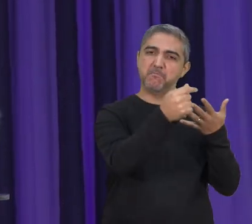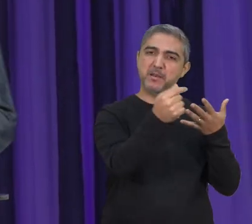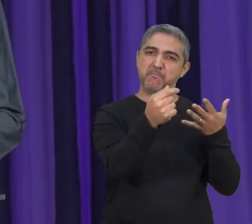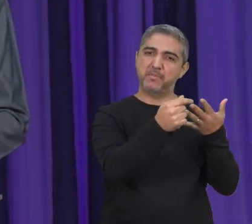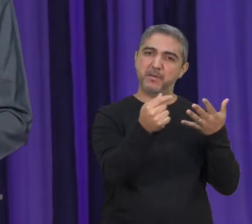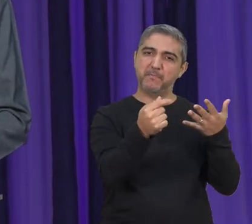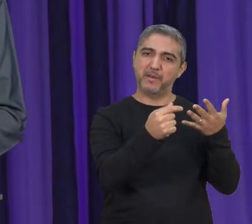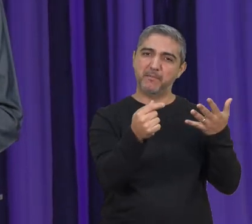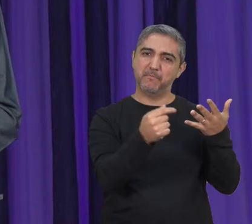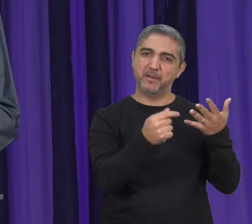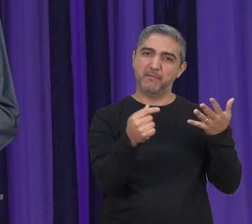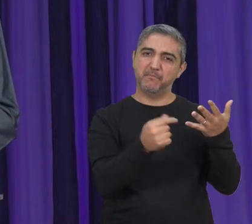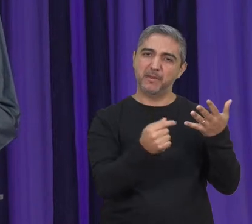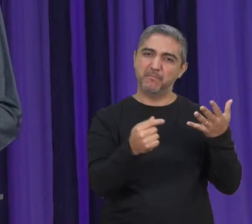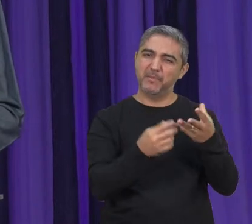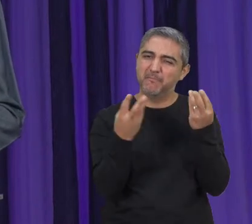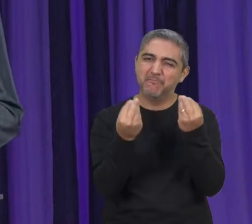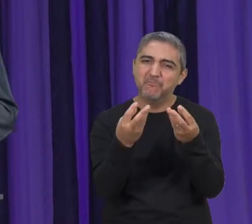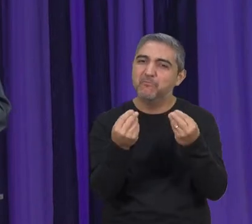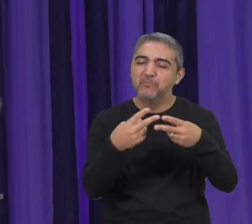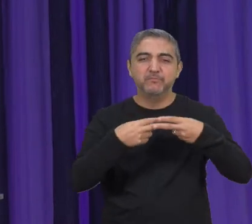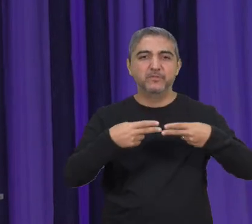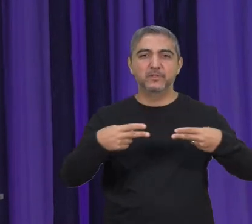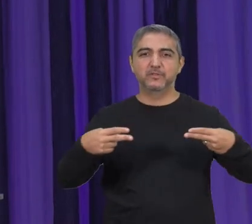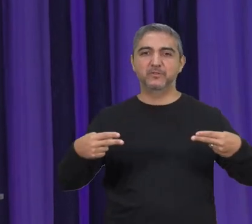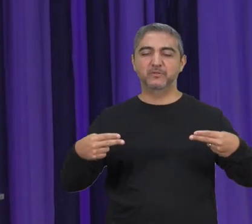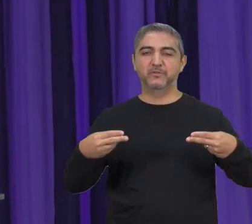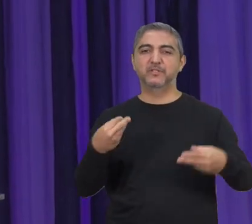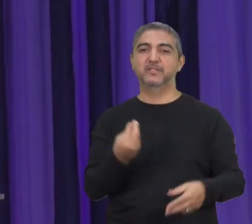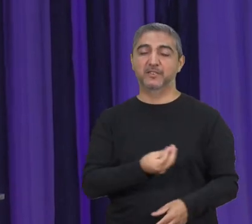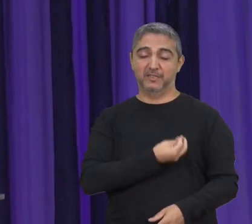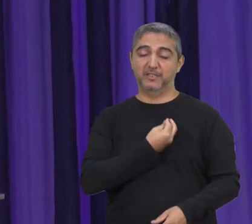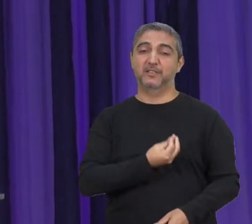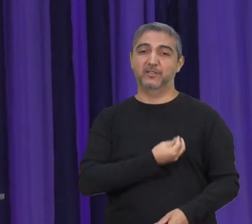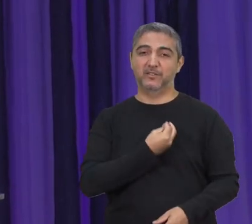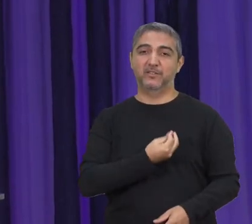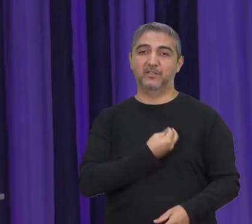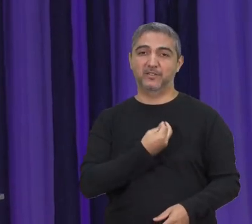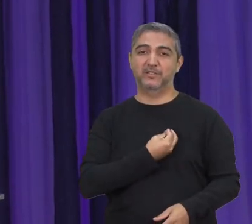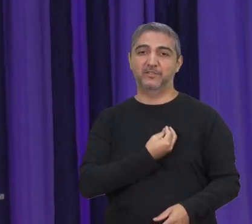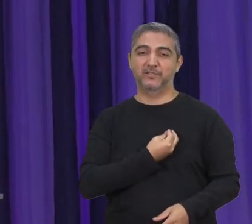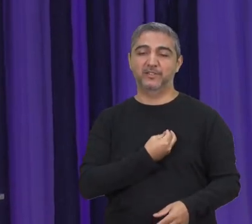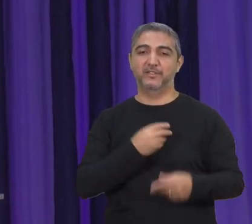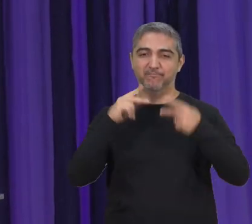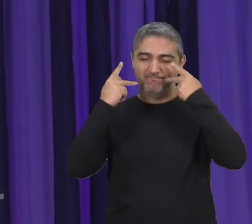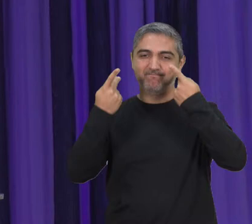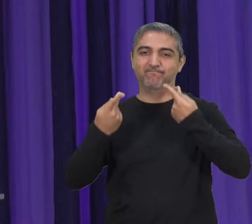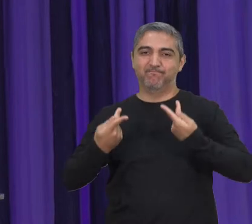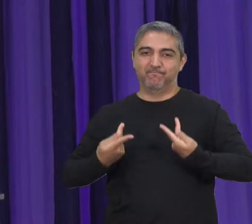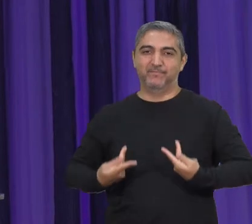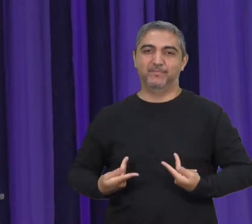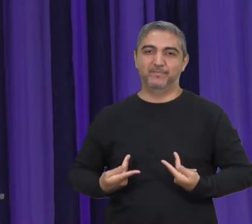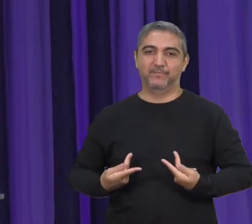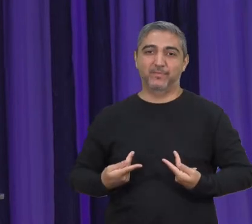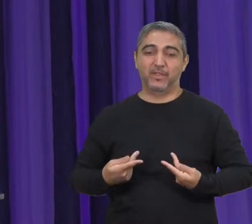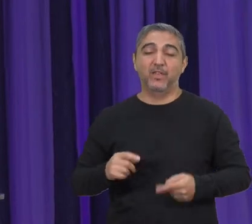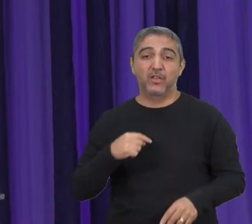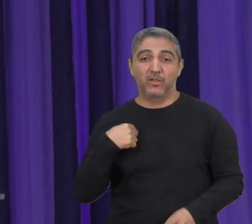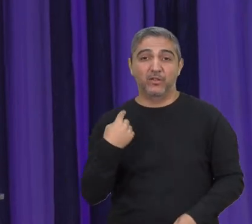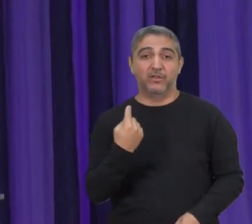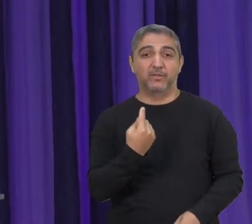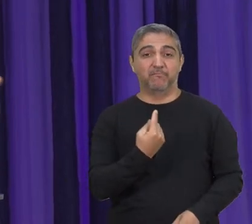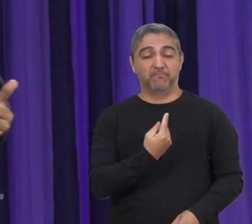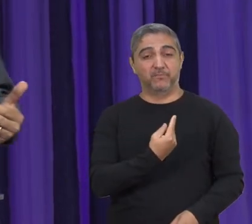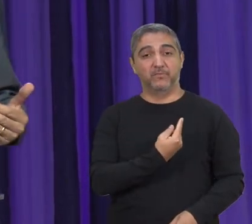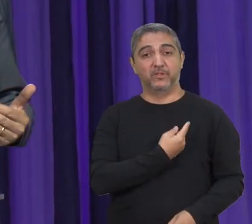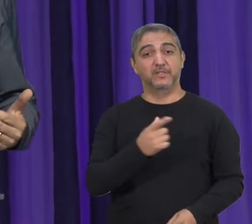da nossa natureza, e ela não é nada agradável de se ver. Quando eu me deparei com